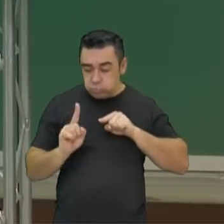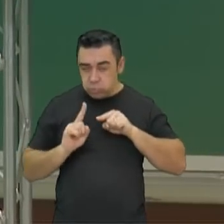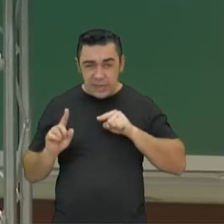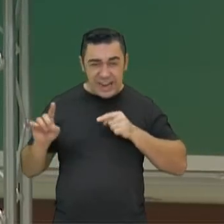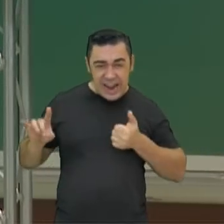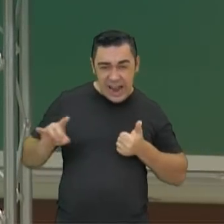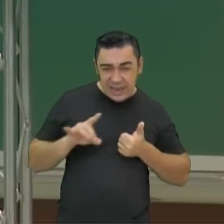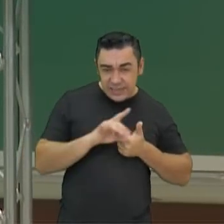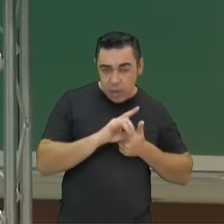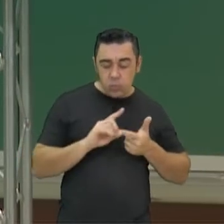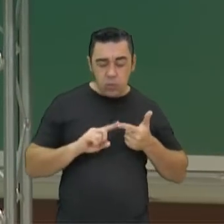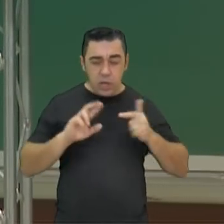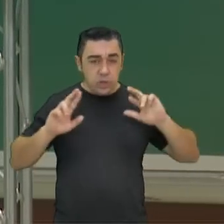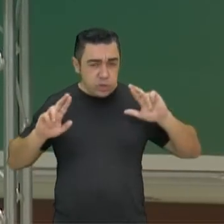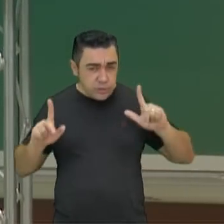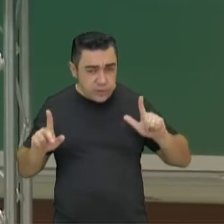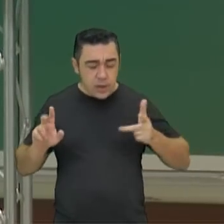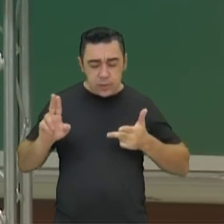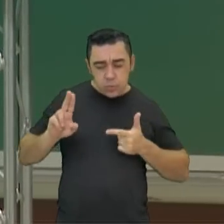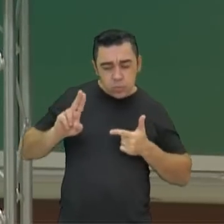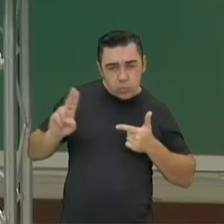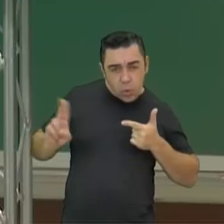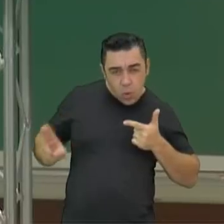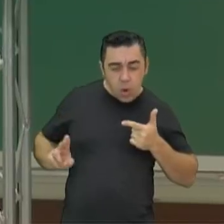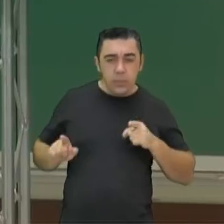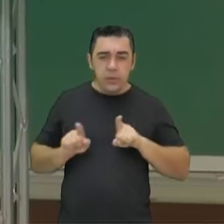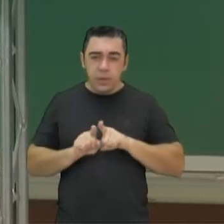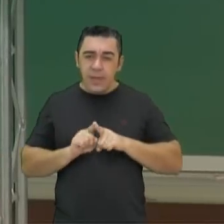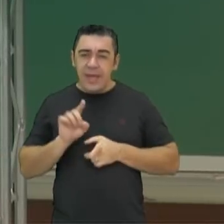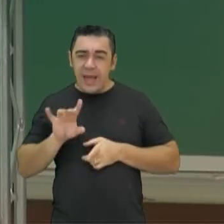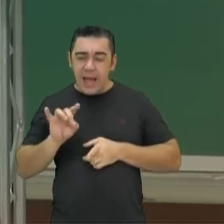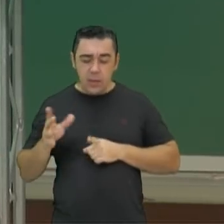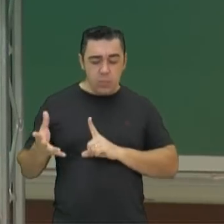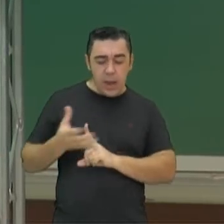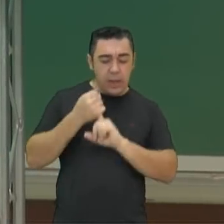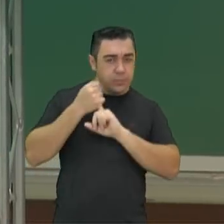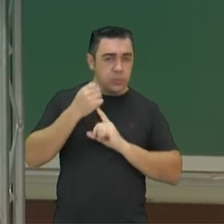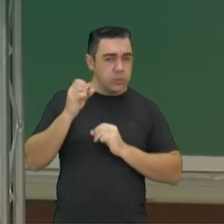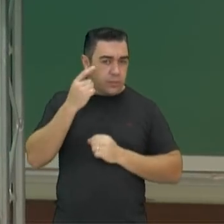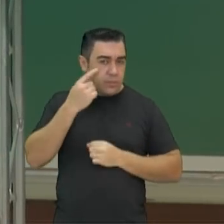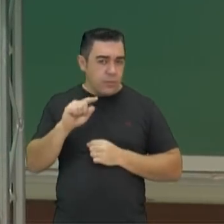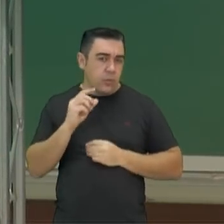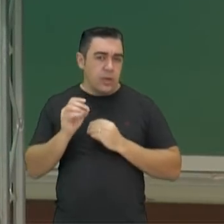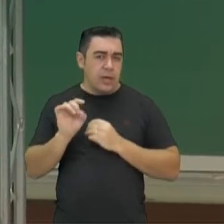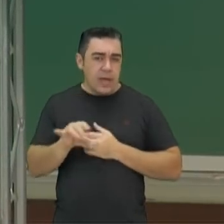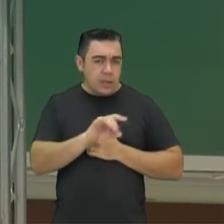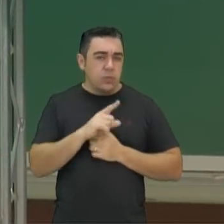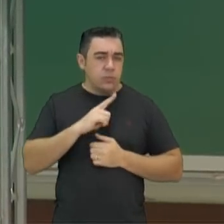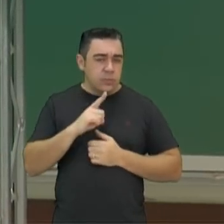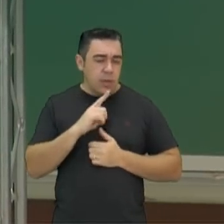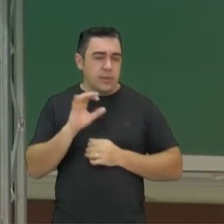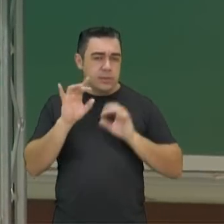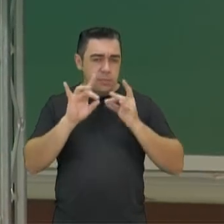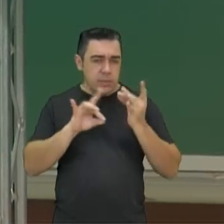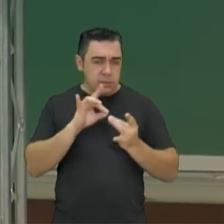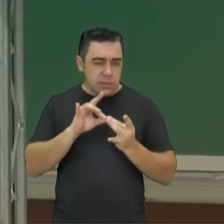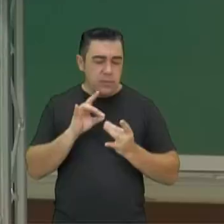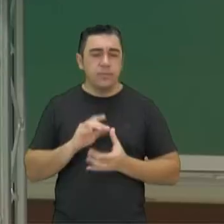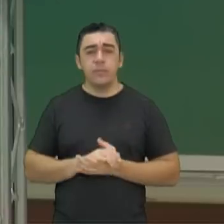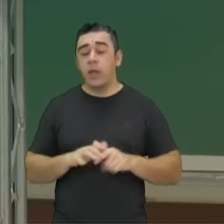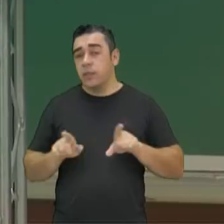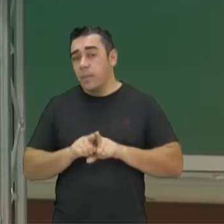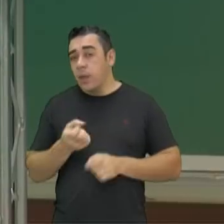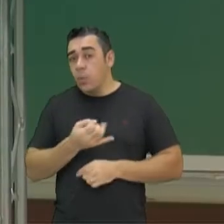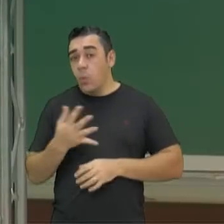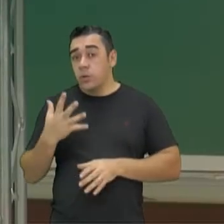né, a diferenciação de cada uma, como elas capturam, cada um tem sua particularidade, a gente viu, e os valores comparativos das peças, o que é